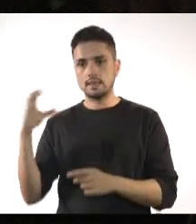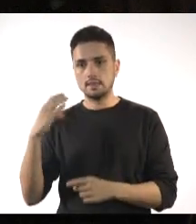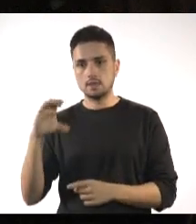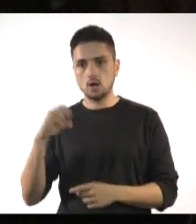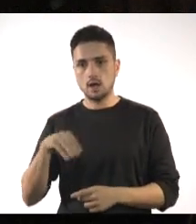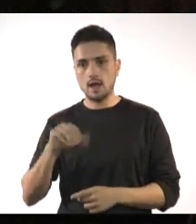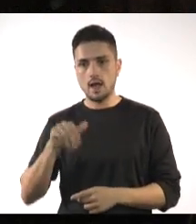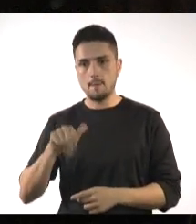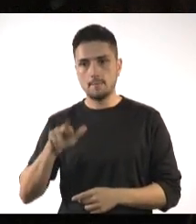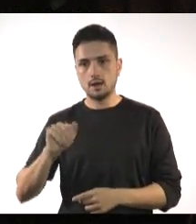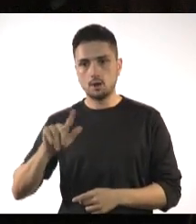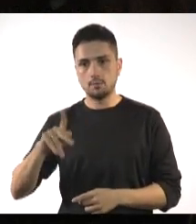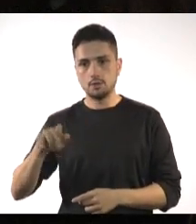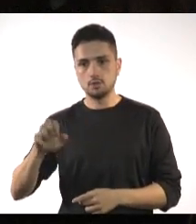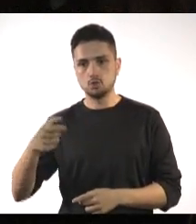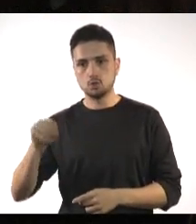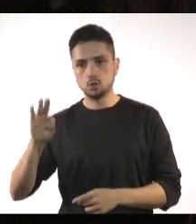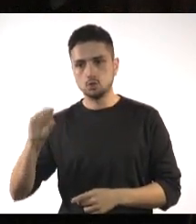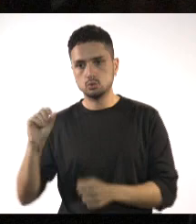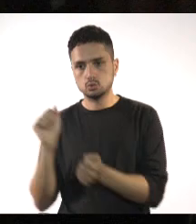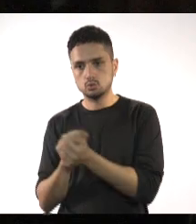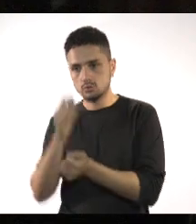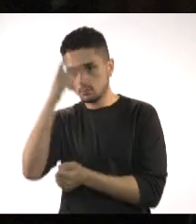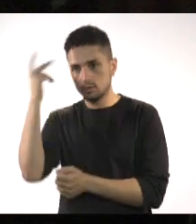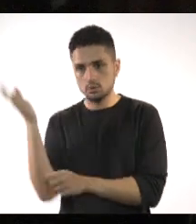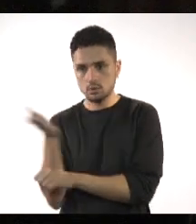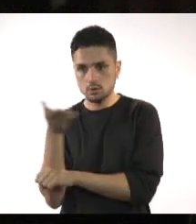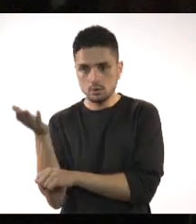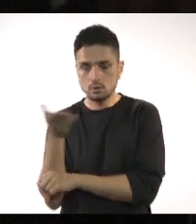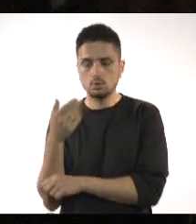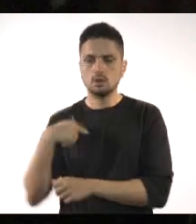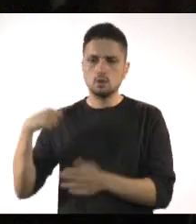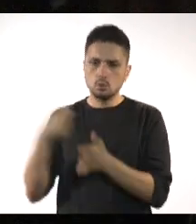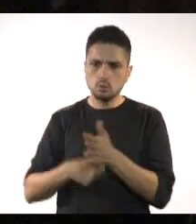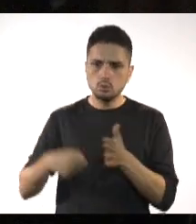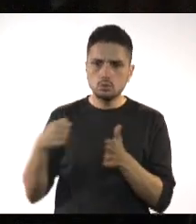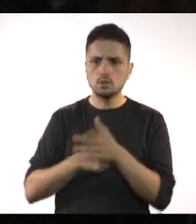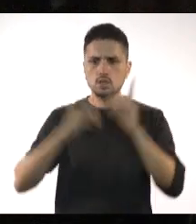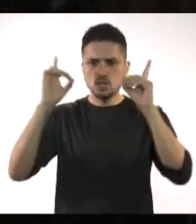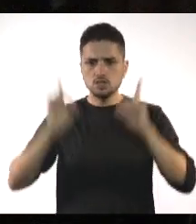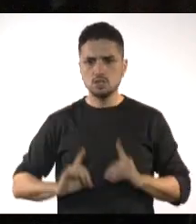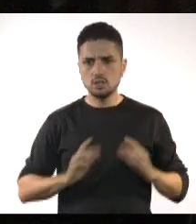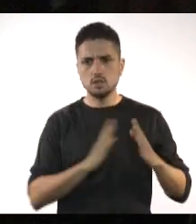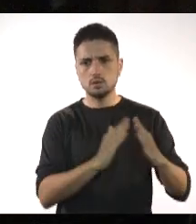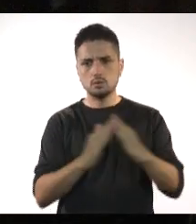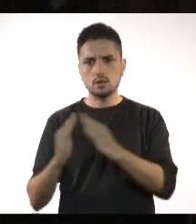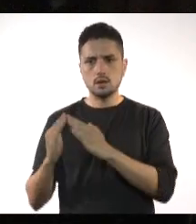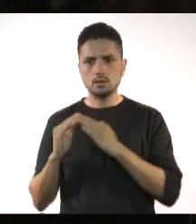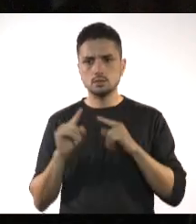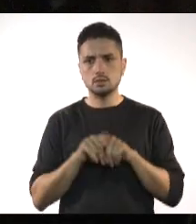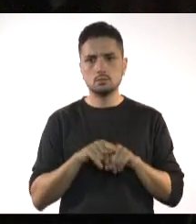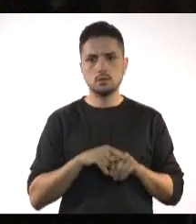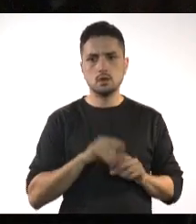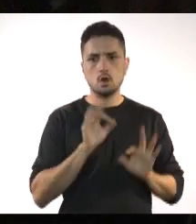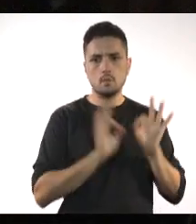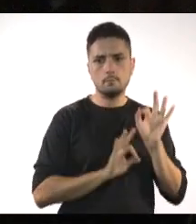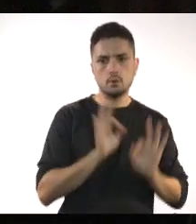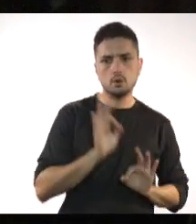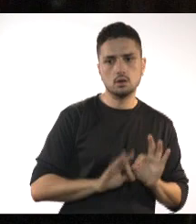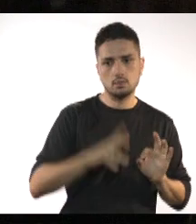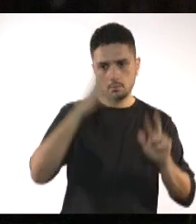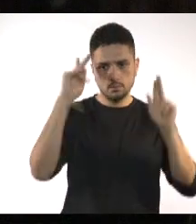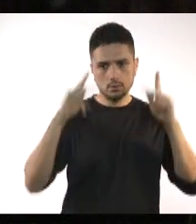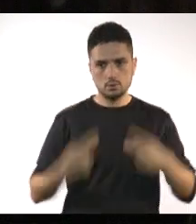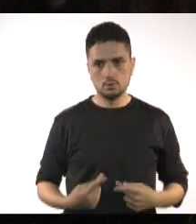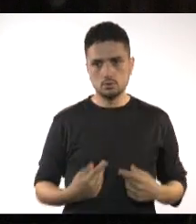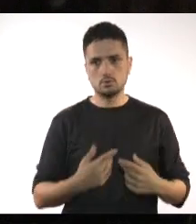fazer trabalho da Pastoral do Povo de Rua. A gente luta por direito à moradia, a gente luta pelo programa de habitação social, mas a gente também